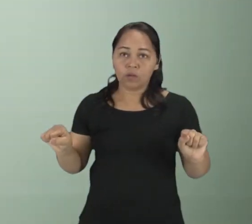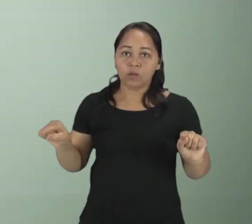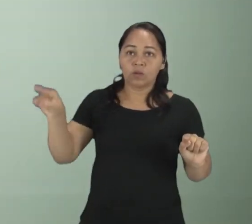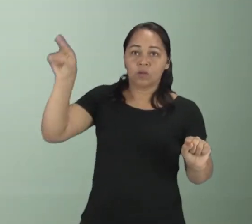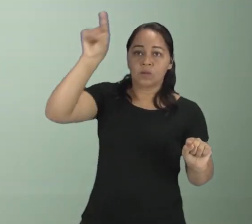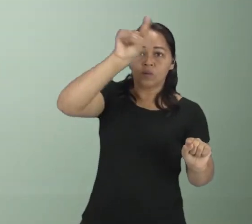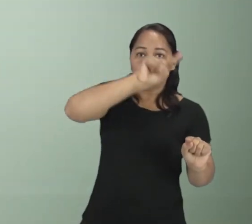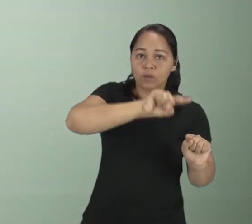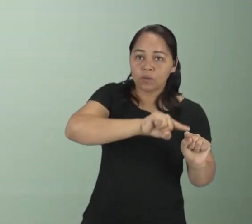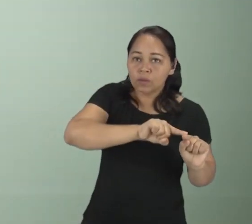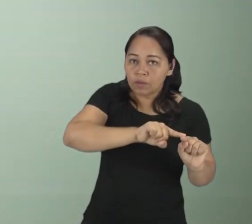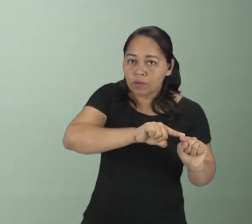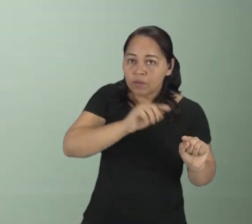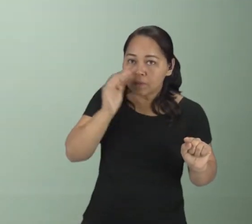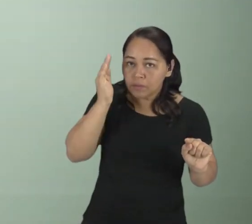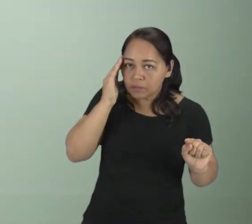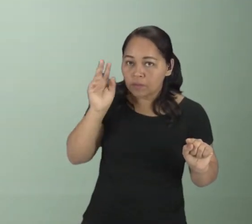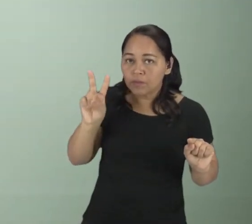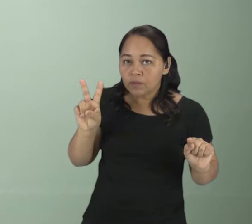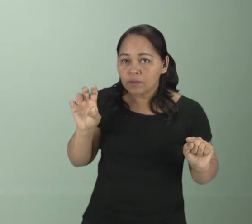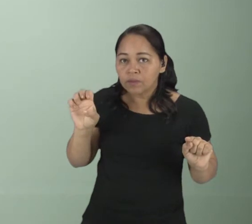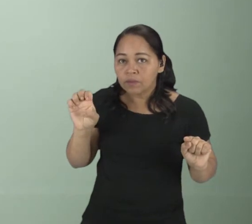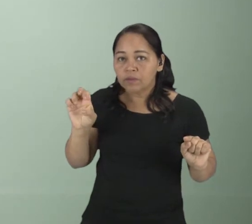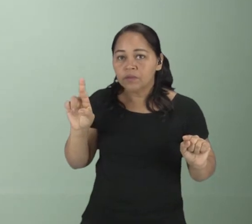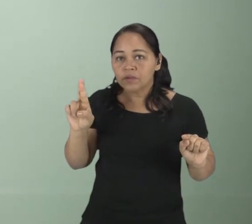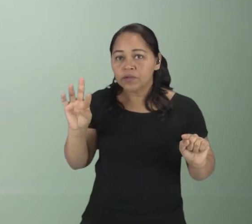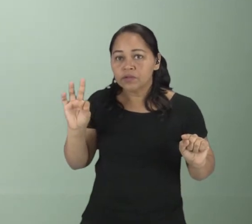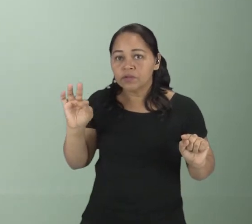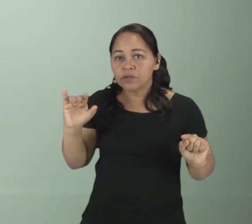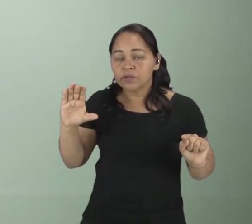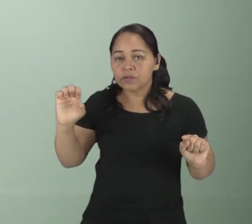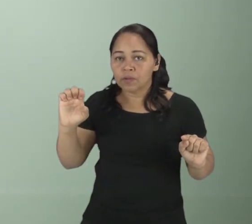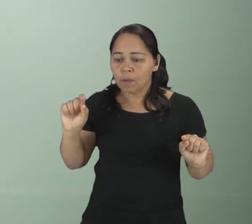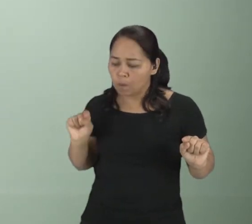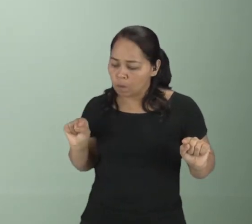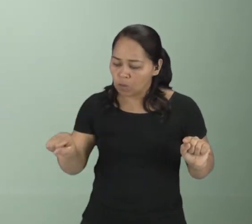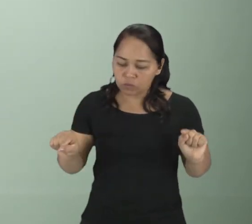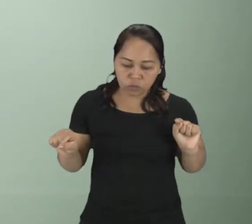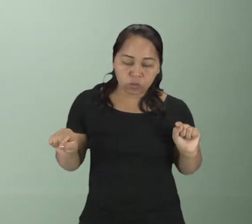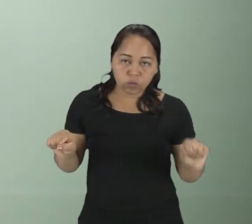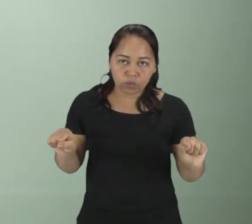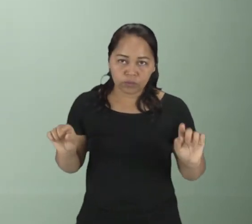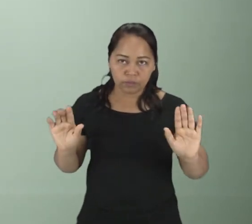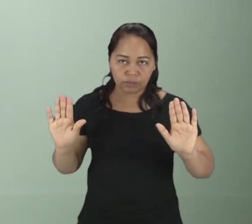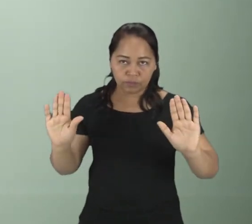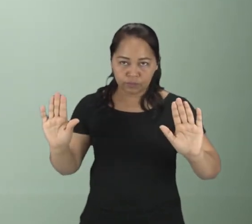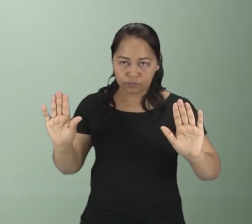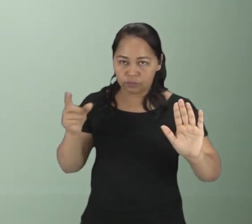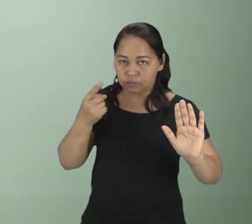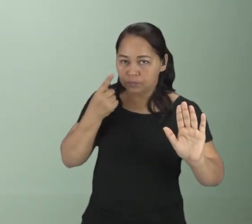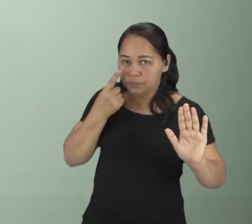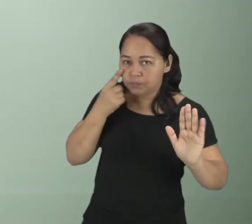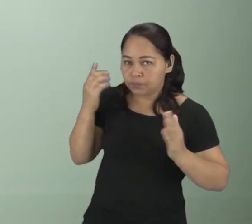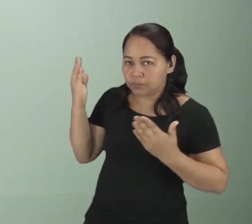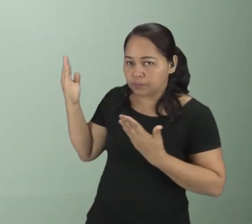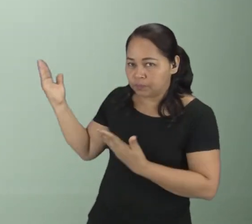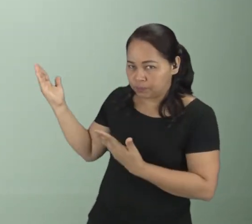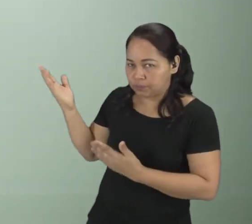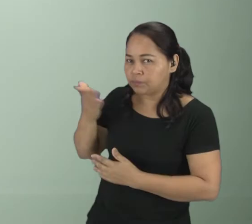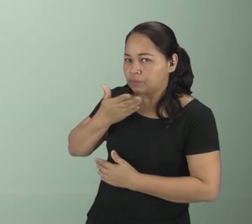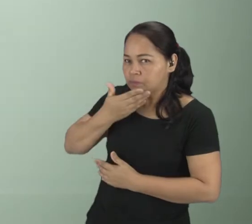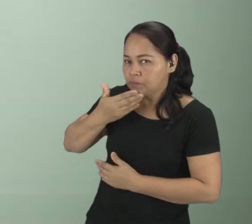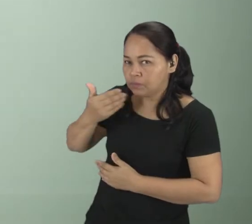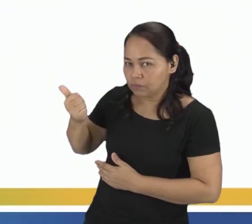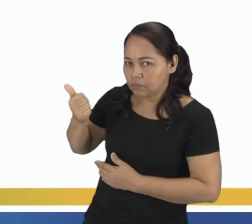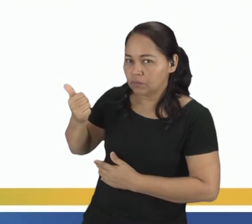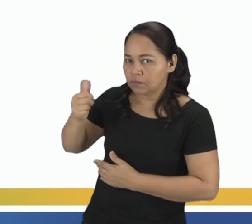Ficou claro isso para você, o que é o vértice da função? Então, vamos voltar lá no slide para que você possa compreender até melhor a